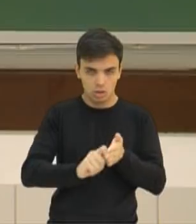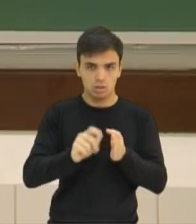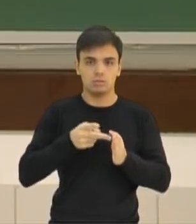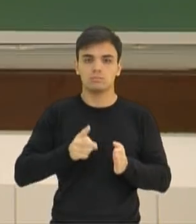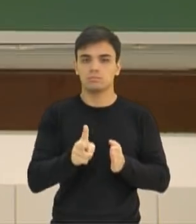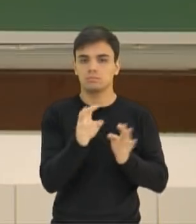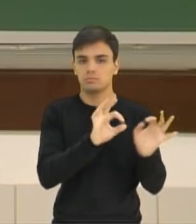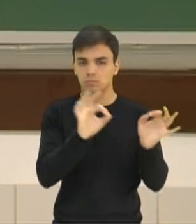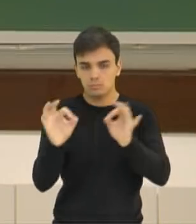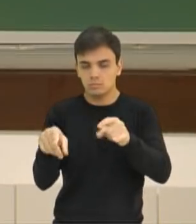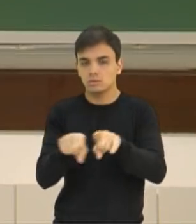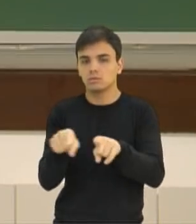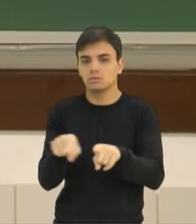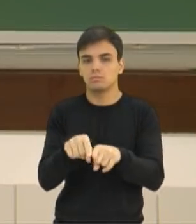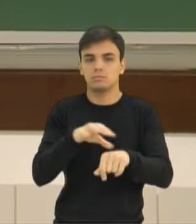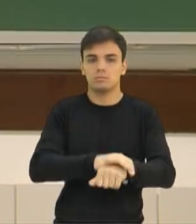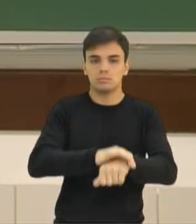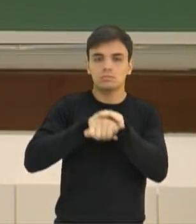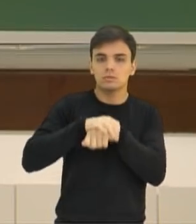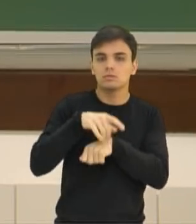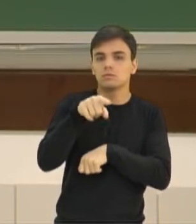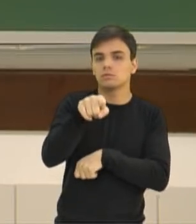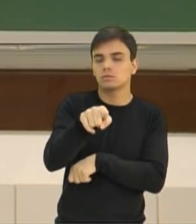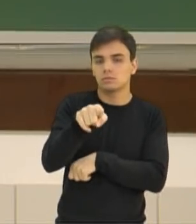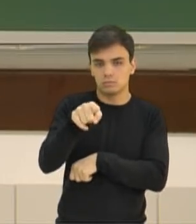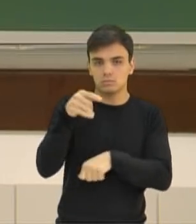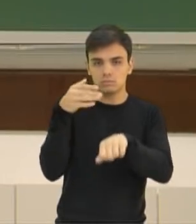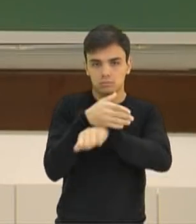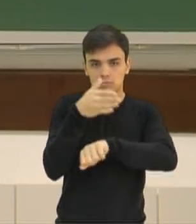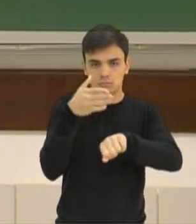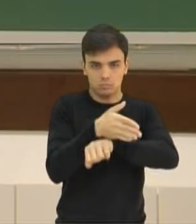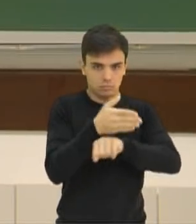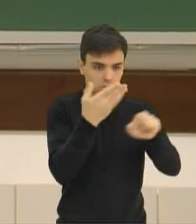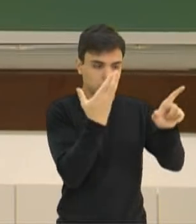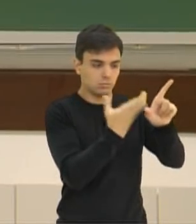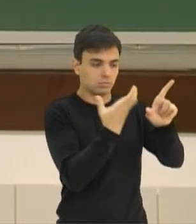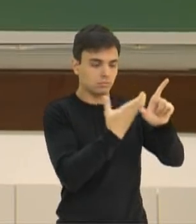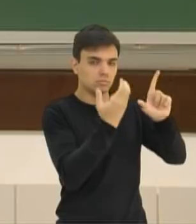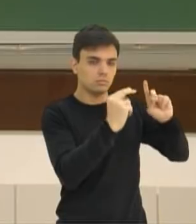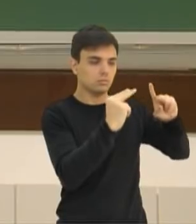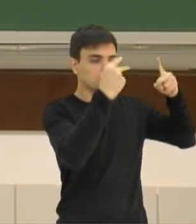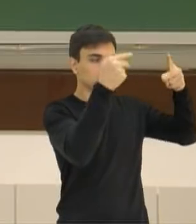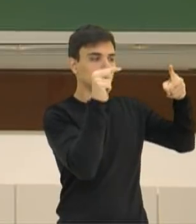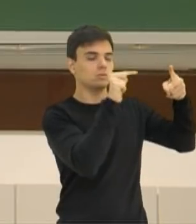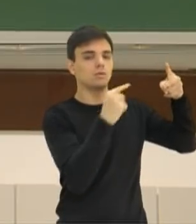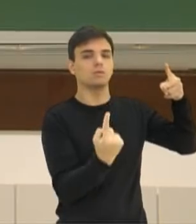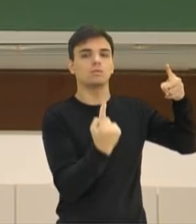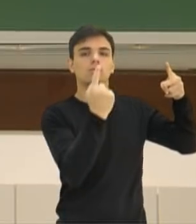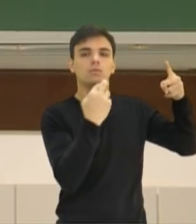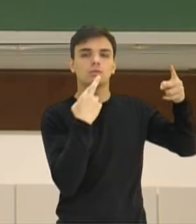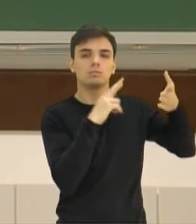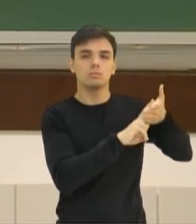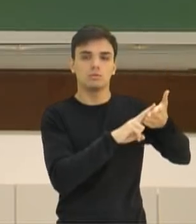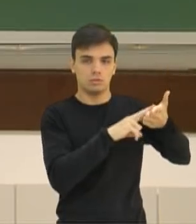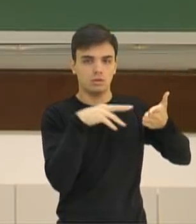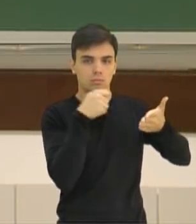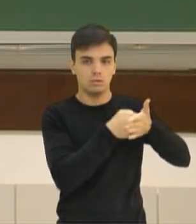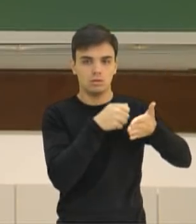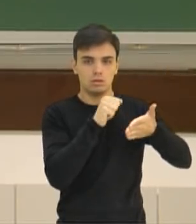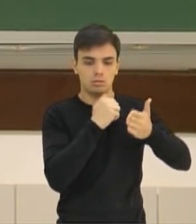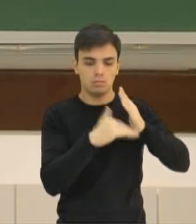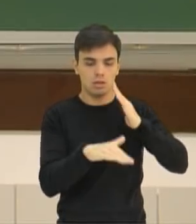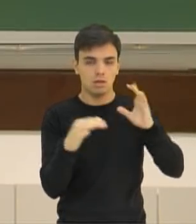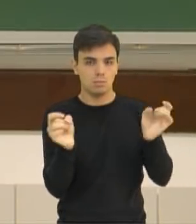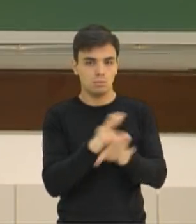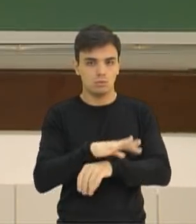acompanhar. Registro da presença, vocês vão entrar lá no link número 1 do aplicativo, responder a atividade obrigatória,